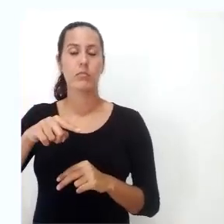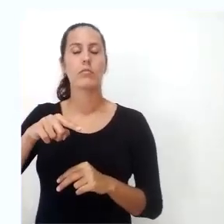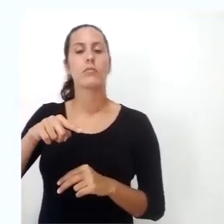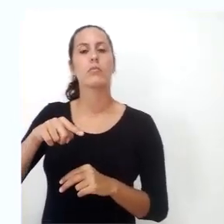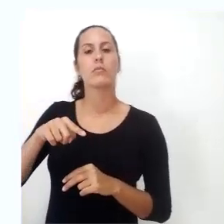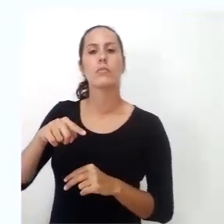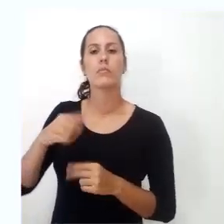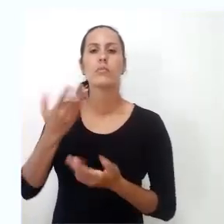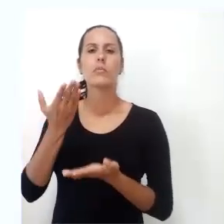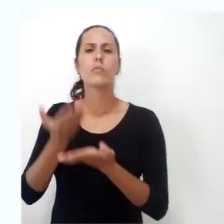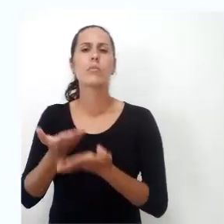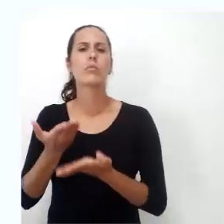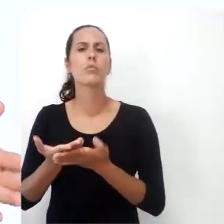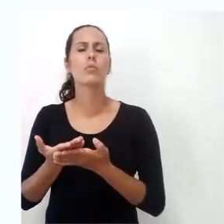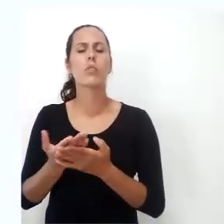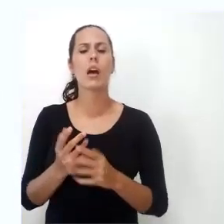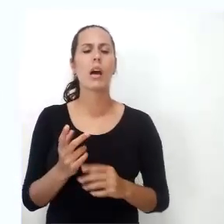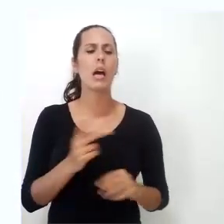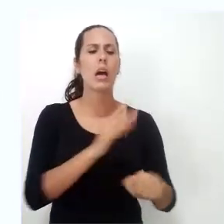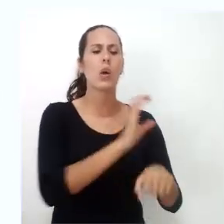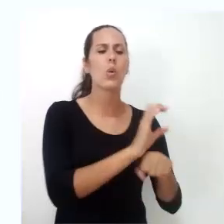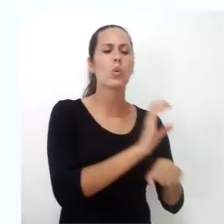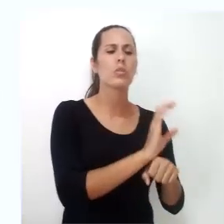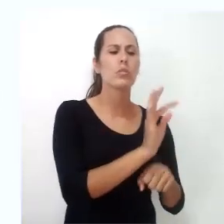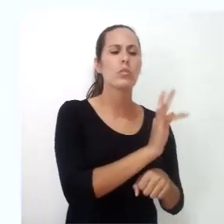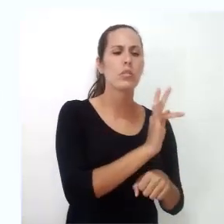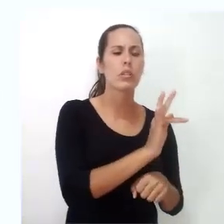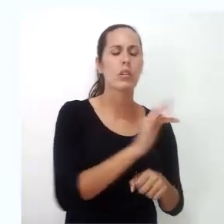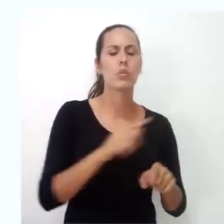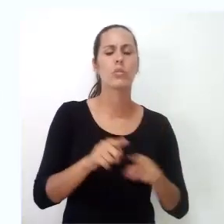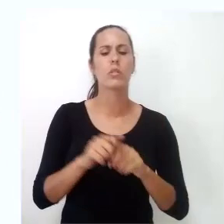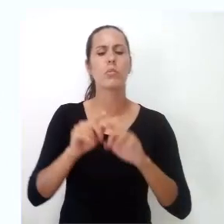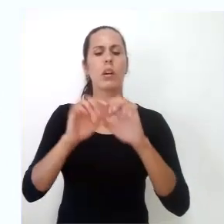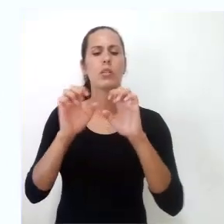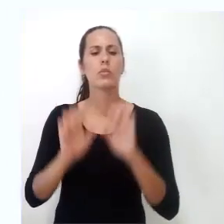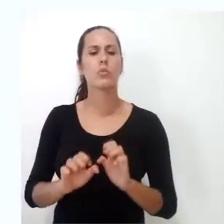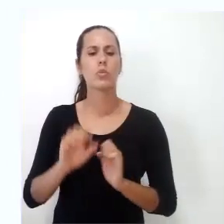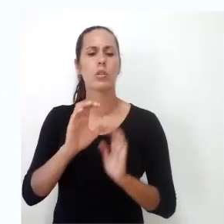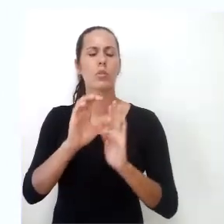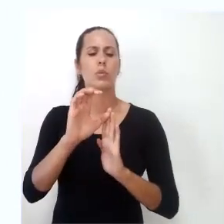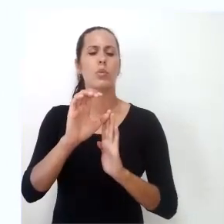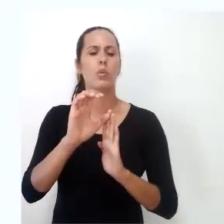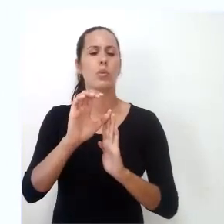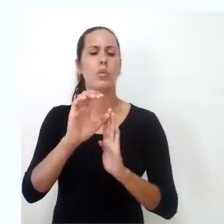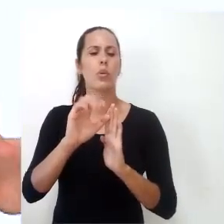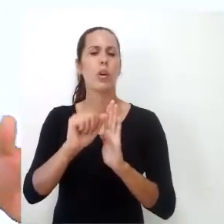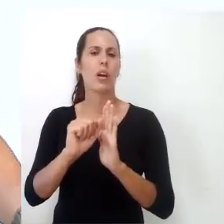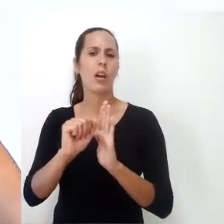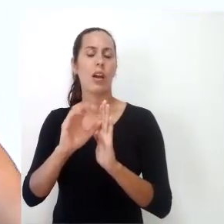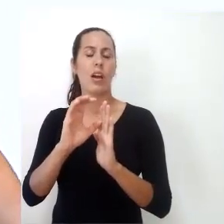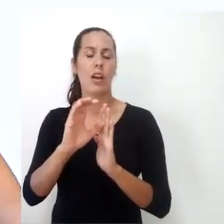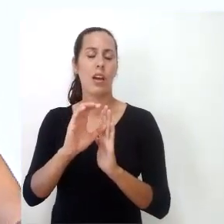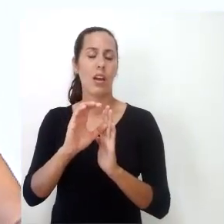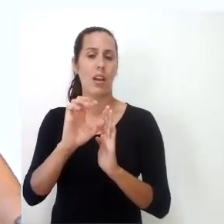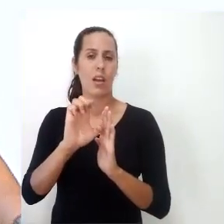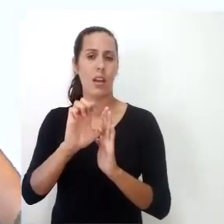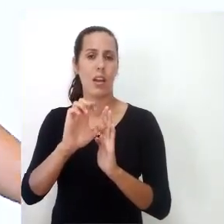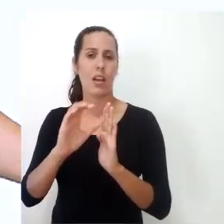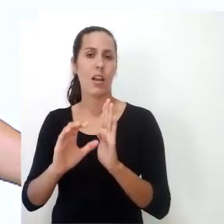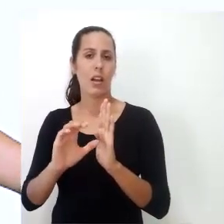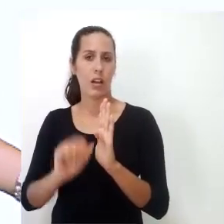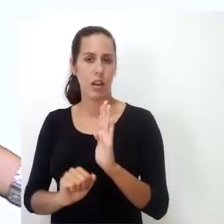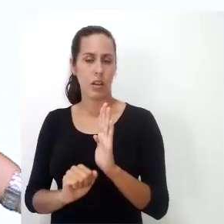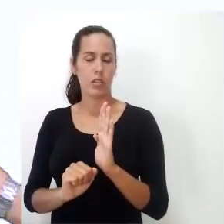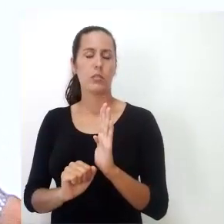trabalhar em sala de aula, o que vai diferenciar a estrutura da Constituição, do ECA, certo?